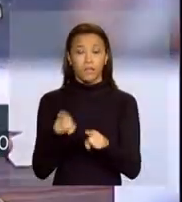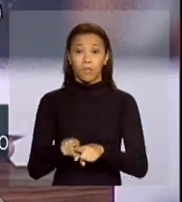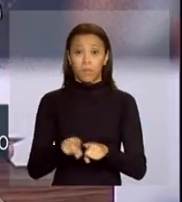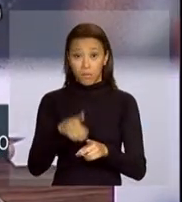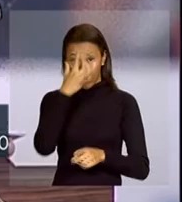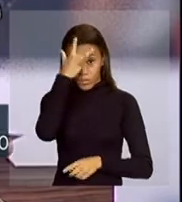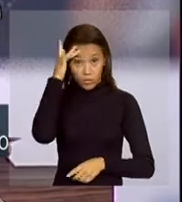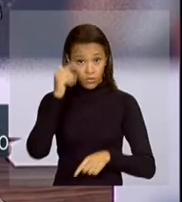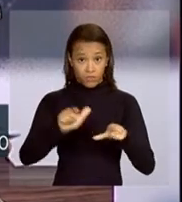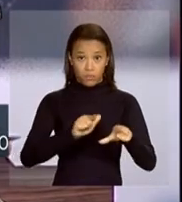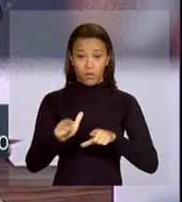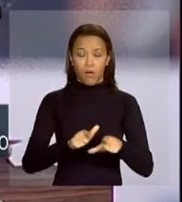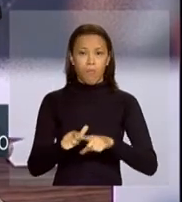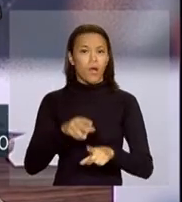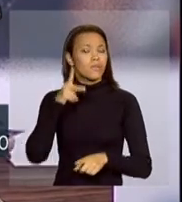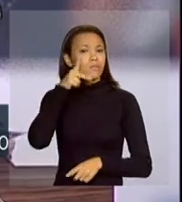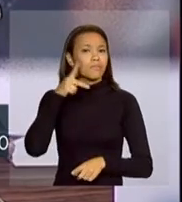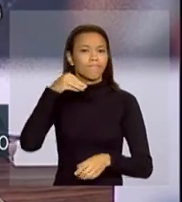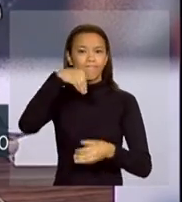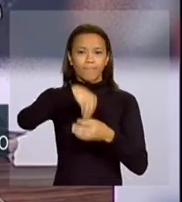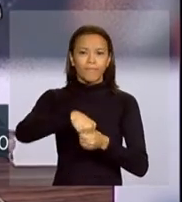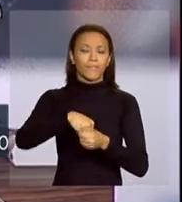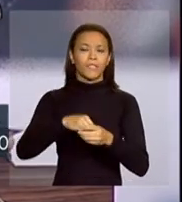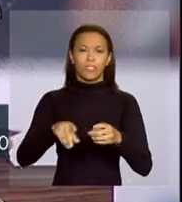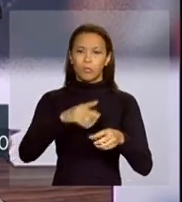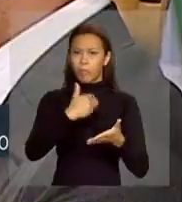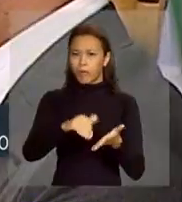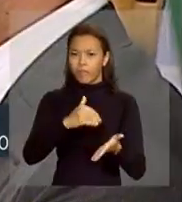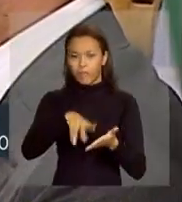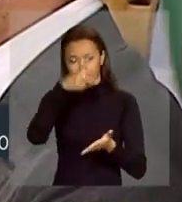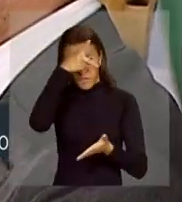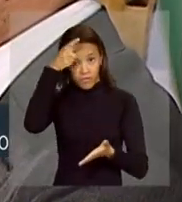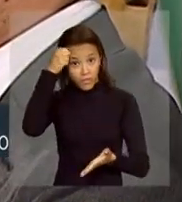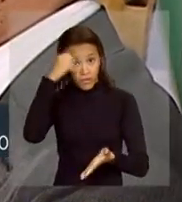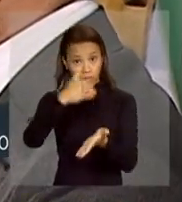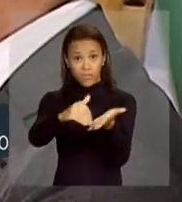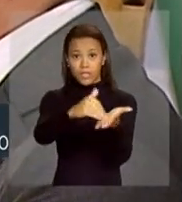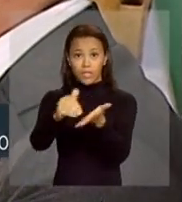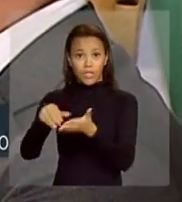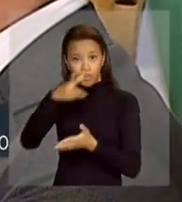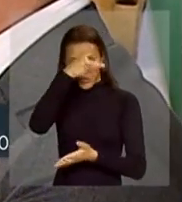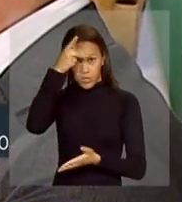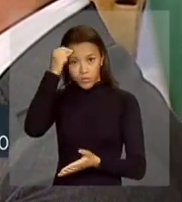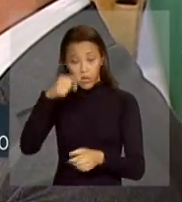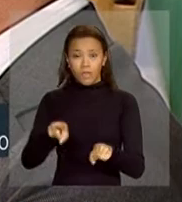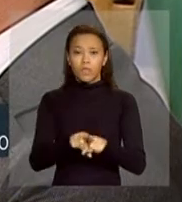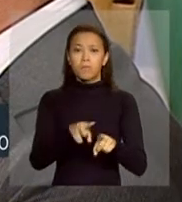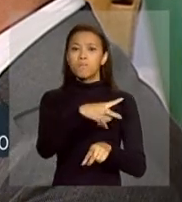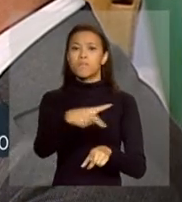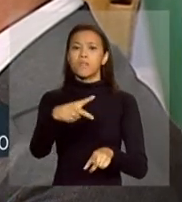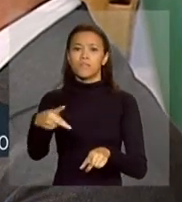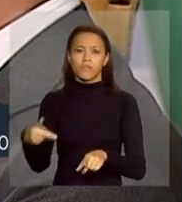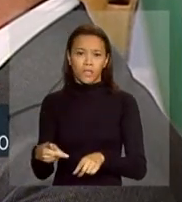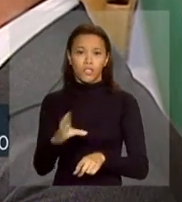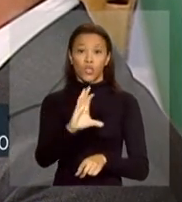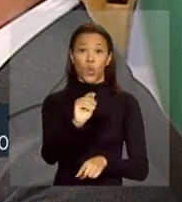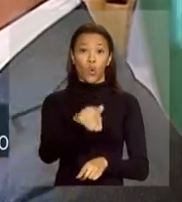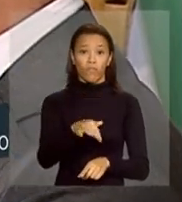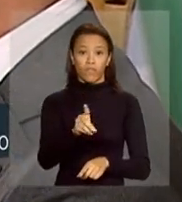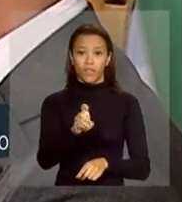parlamentares federais estaduais municipais prefeitos secretários municipais presidentes de Confederações